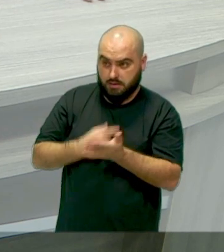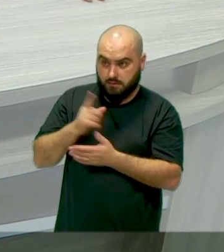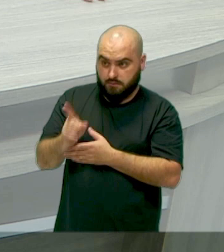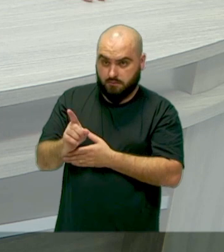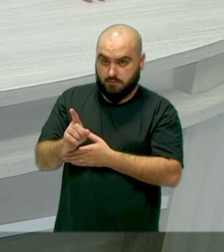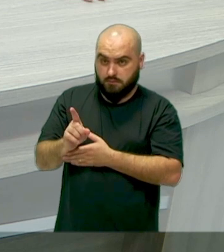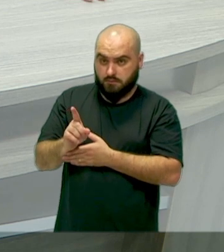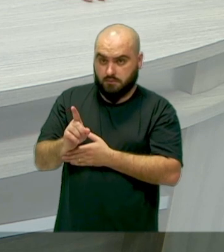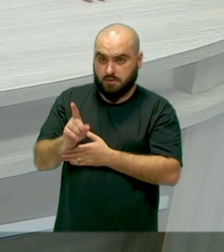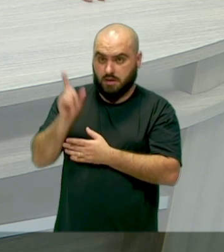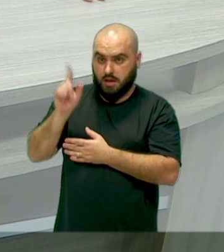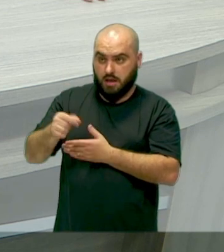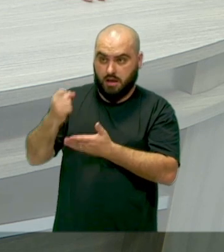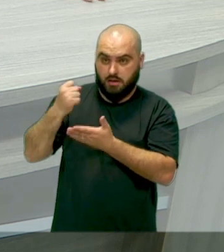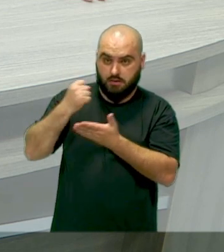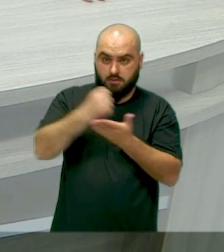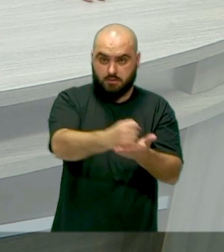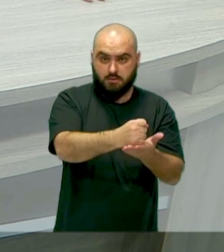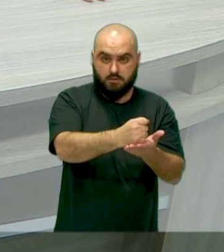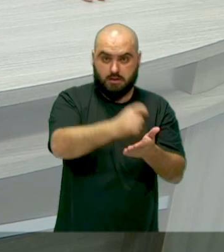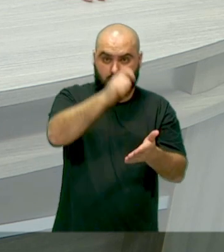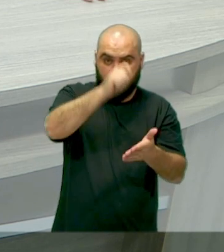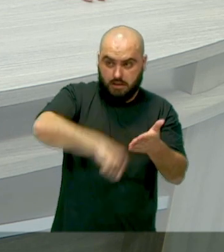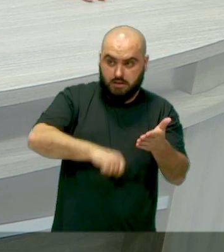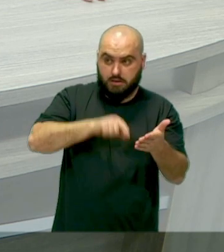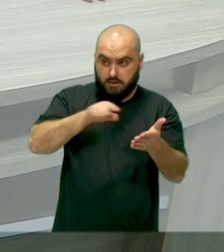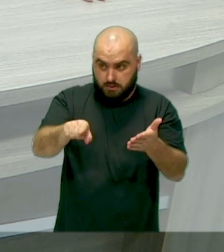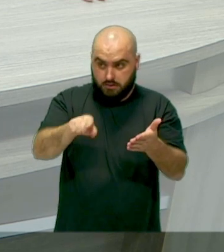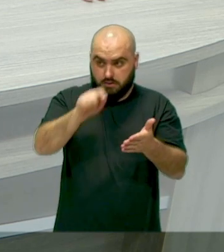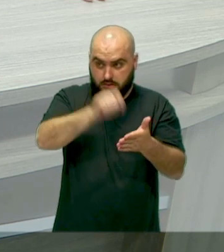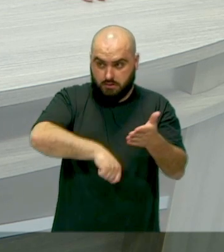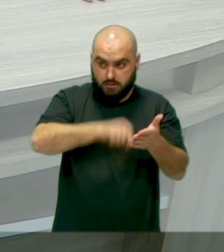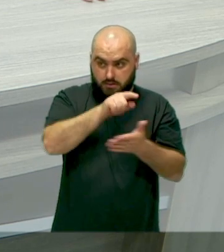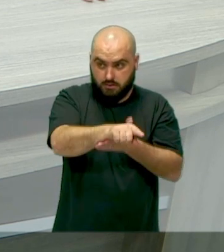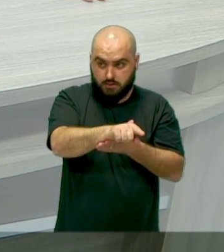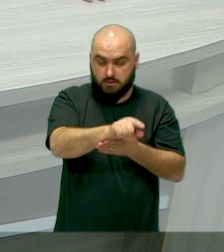das auxiliares, tu podes assinar aqui.